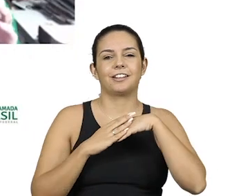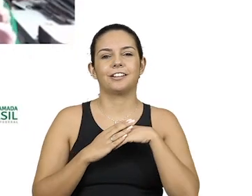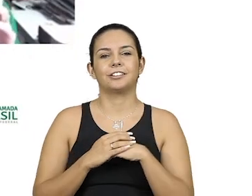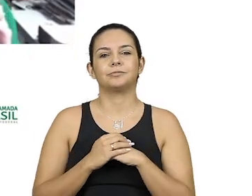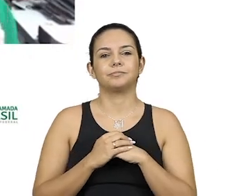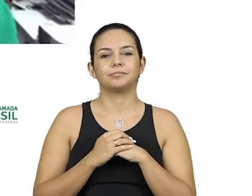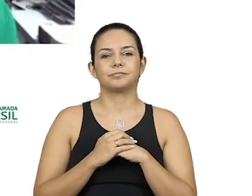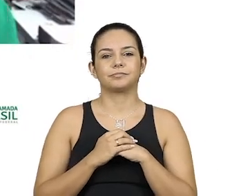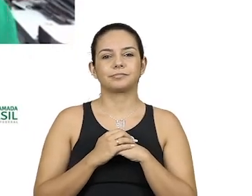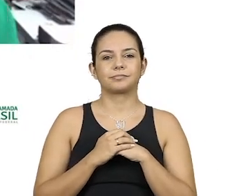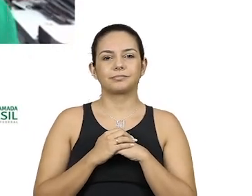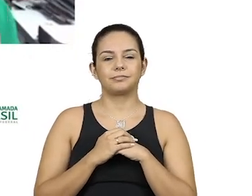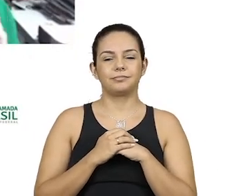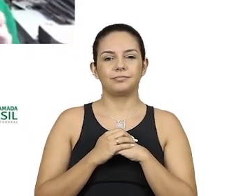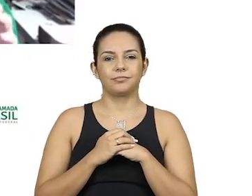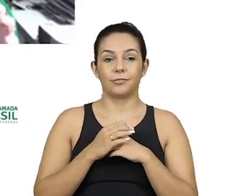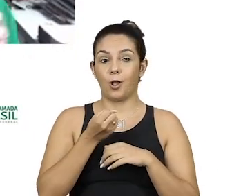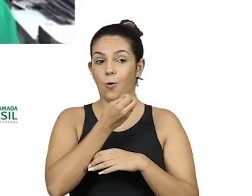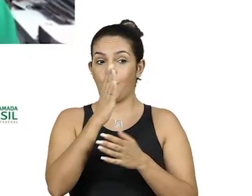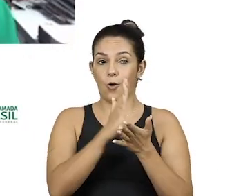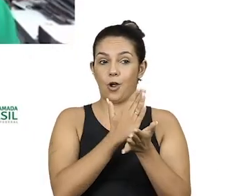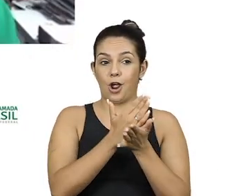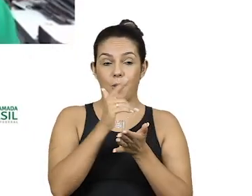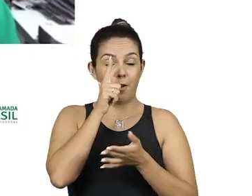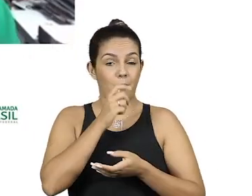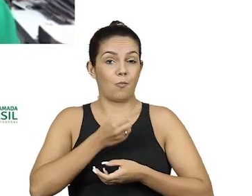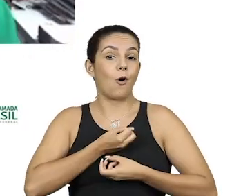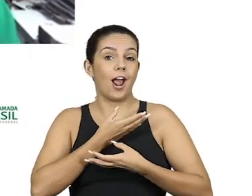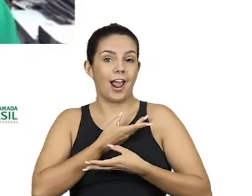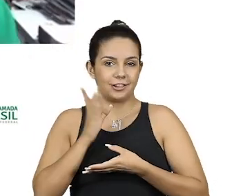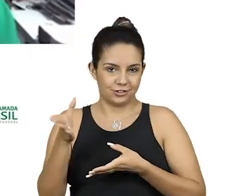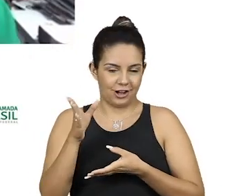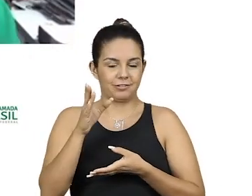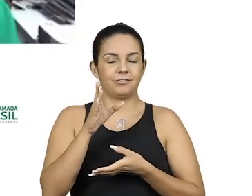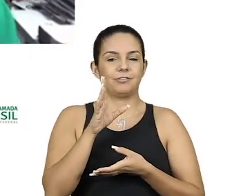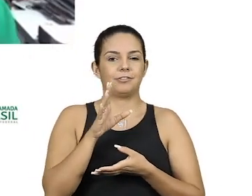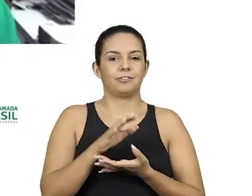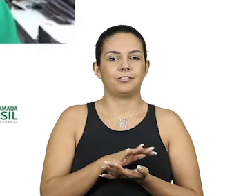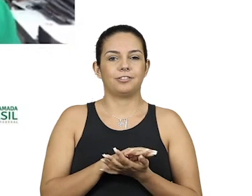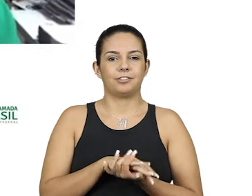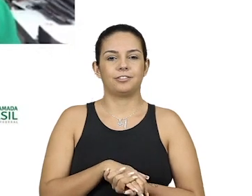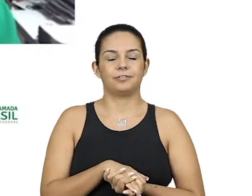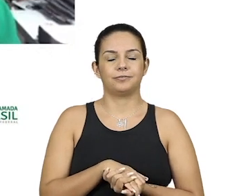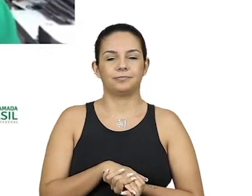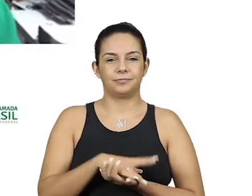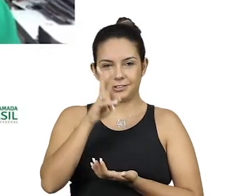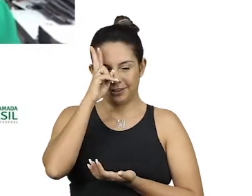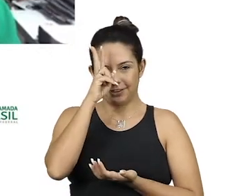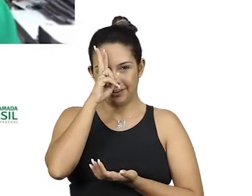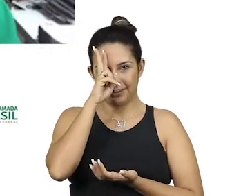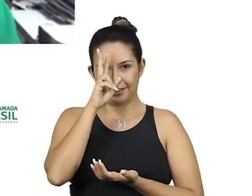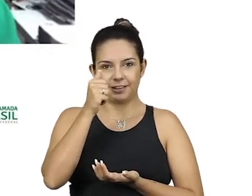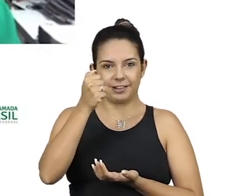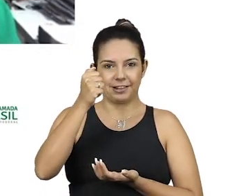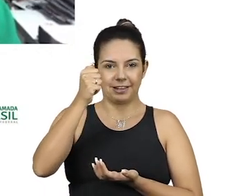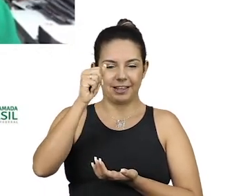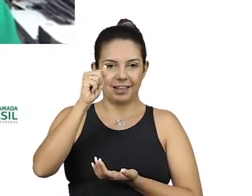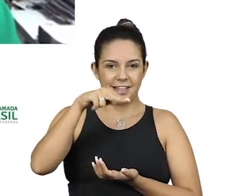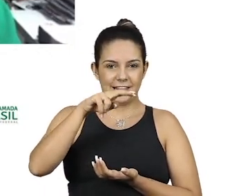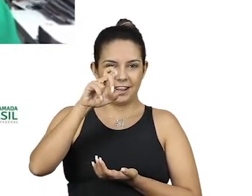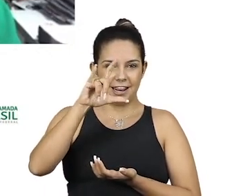pretensas poetas, algumas poetas, outras não. E me lembro quando a Adélia